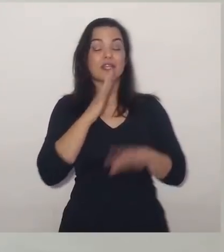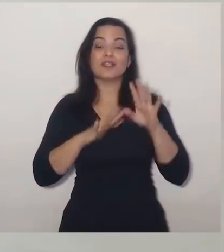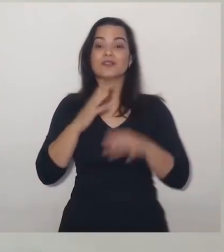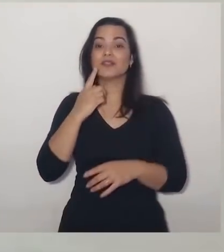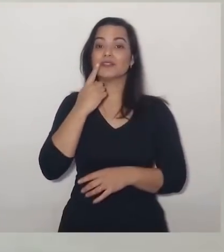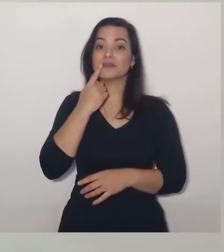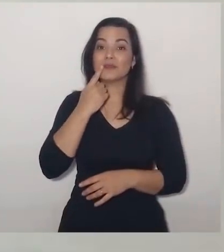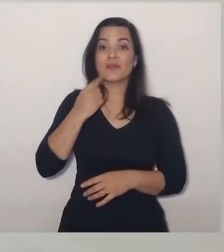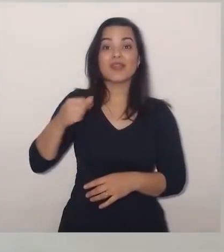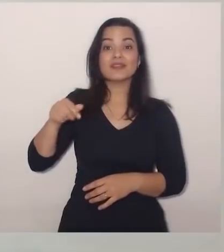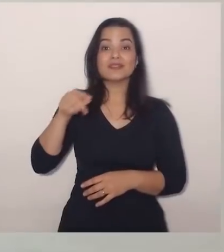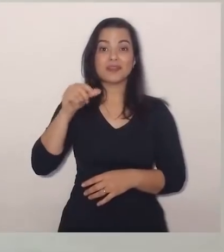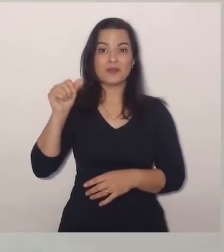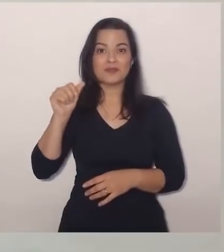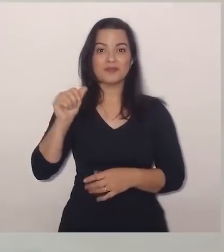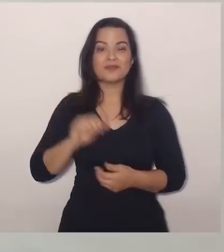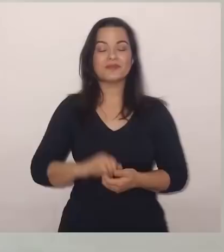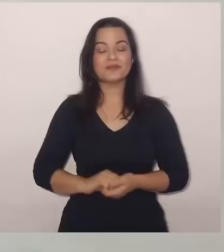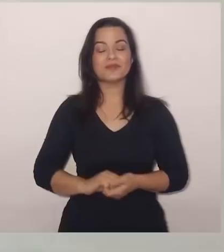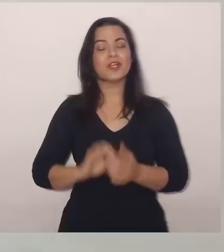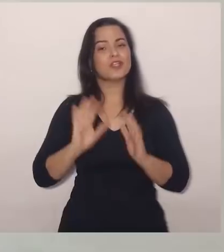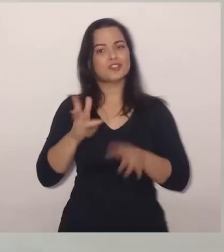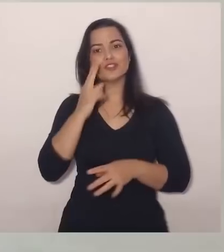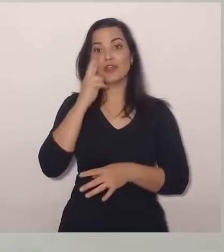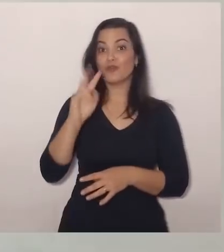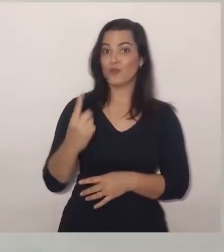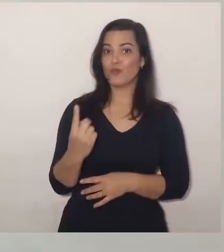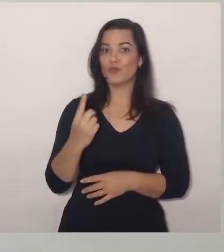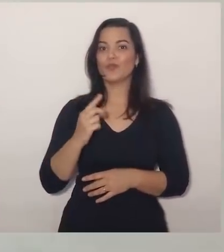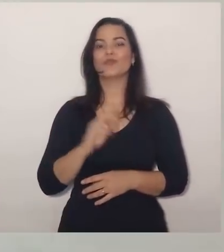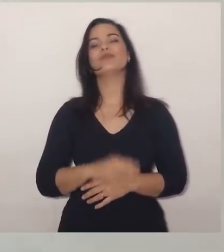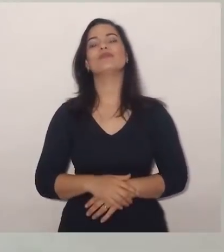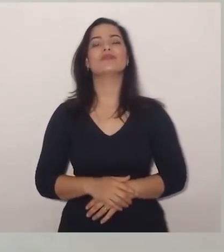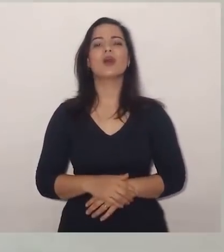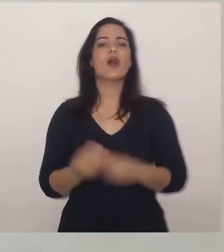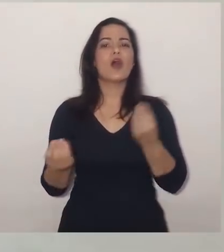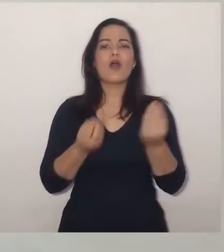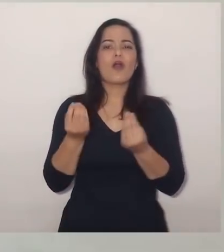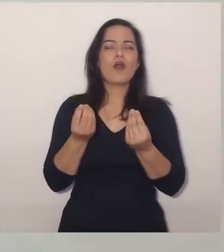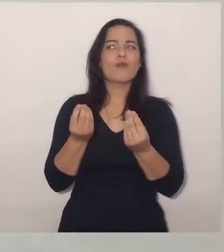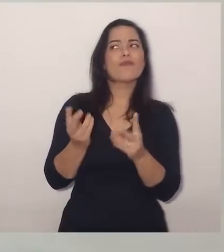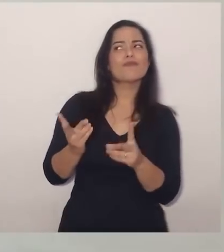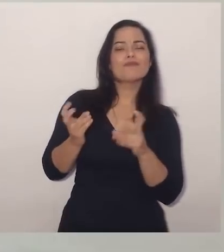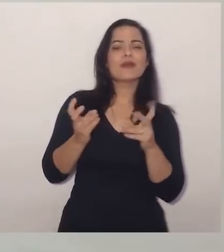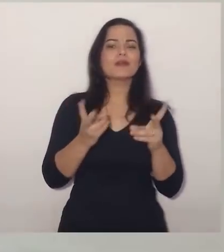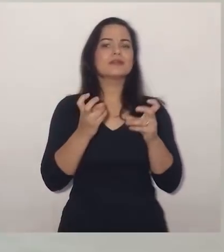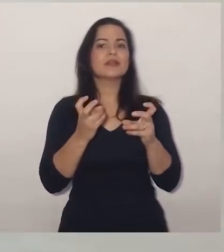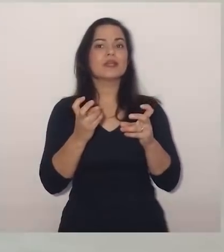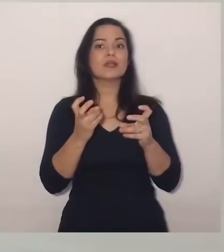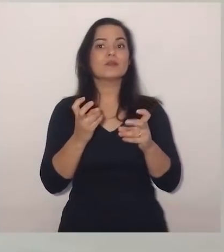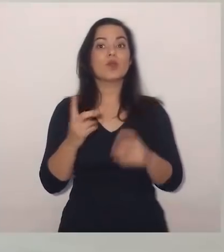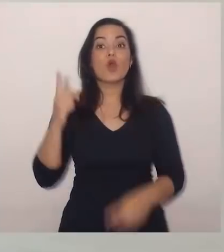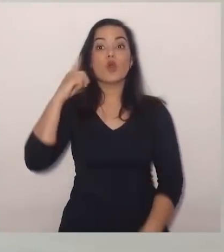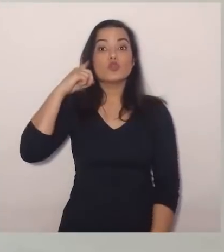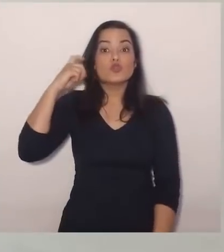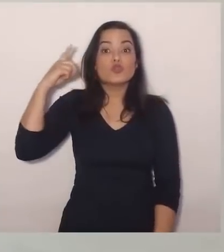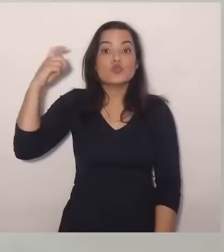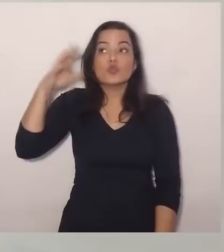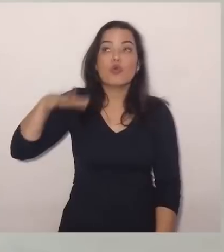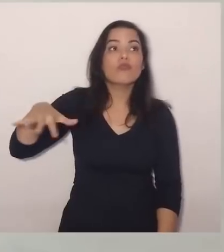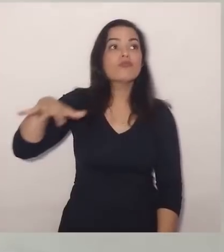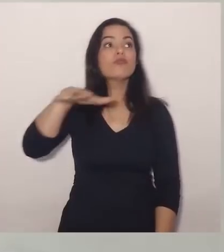já vimos um. Como que vocês conseguem perceber os sons